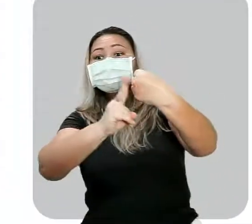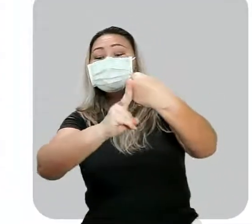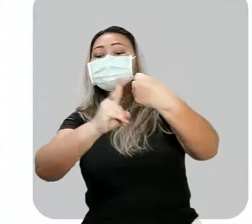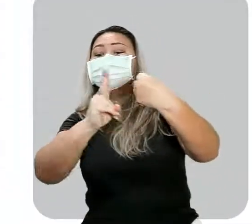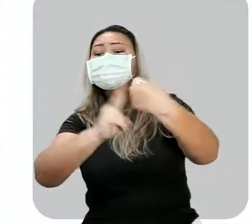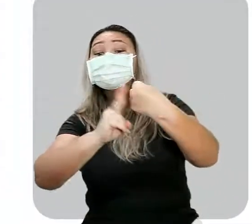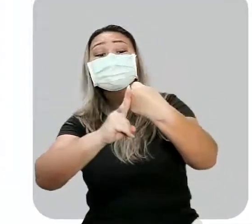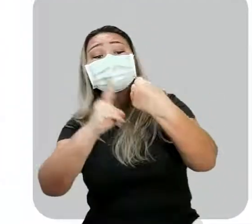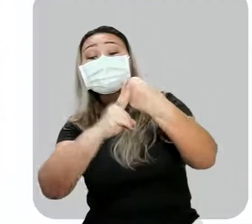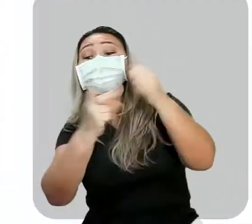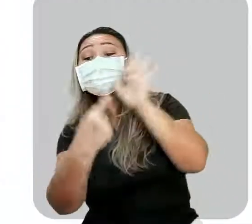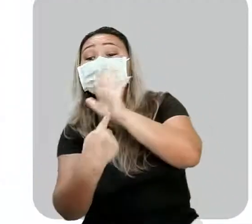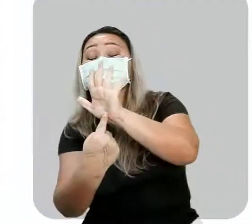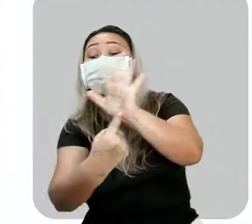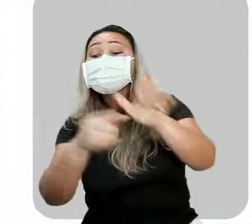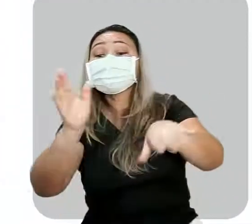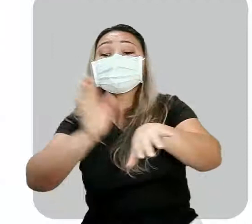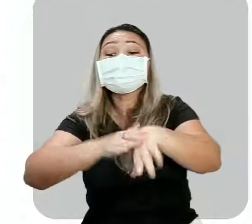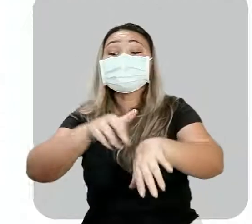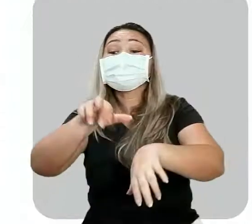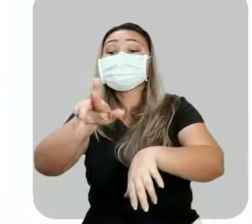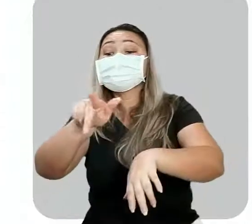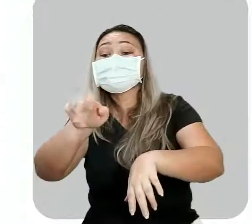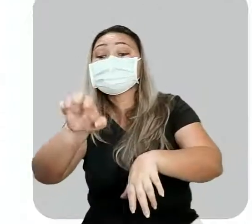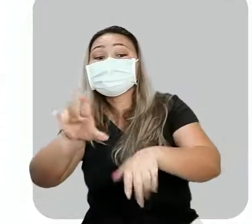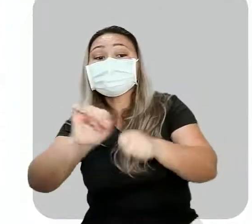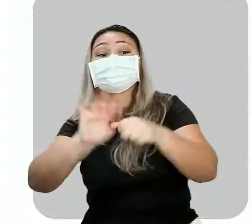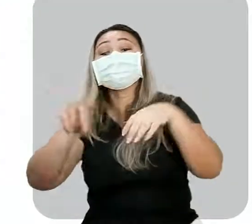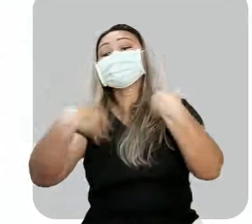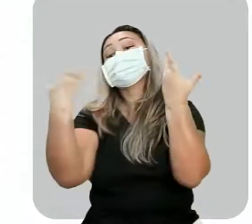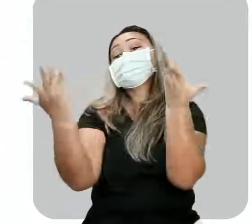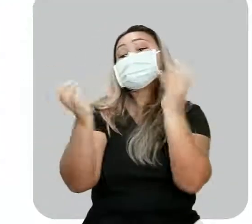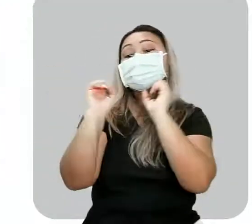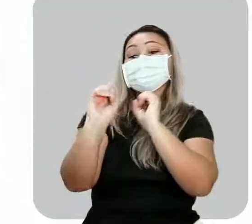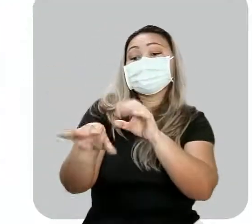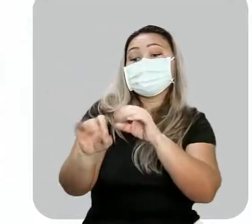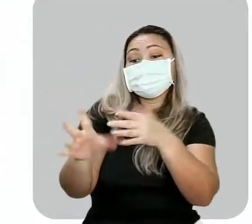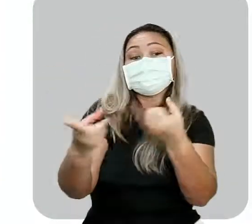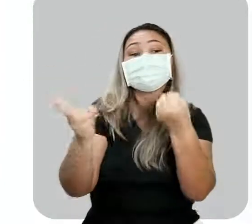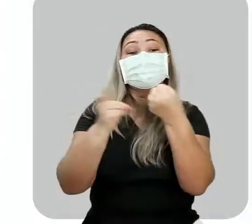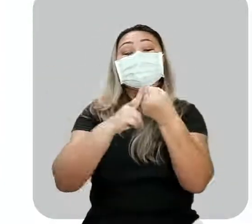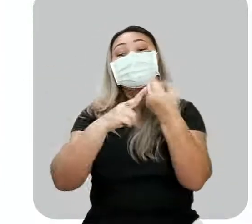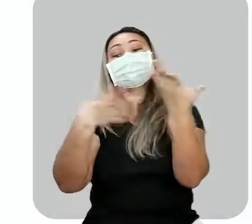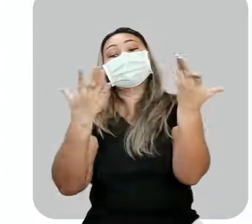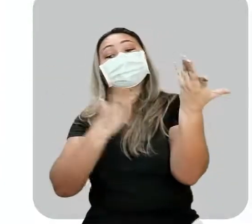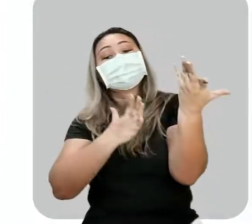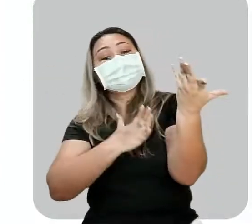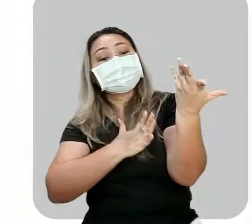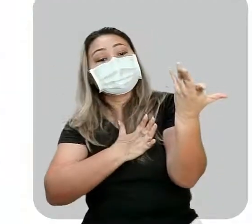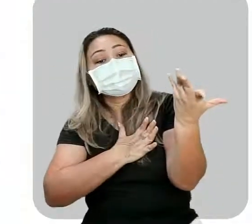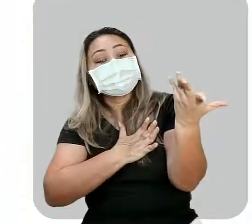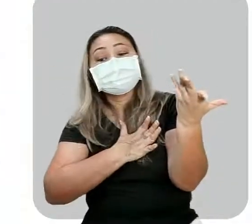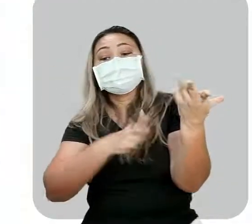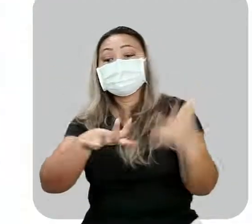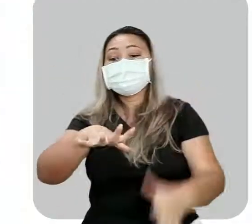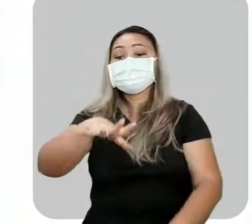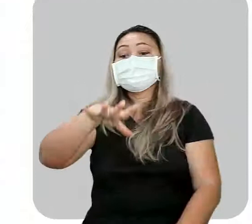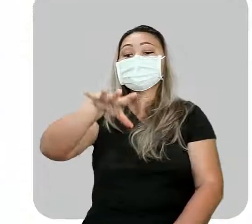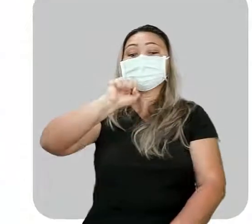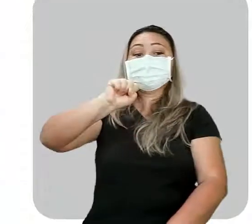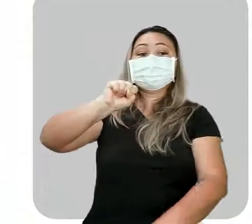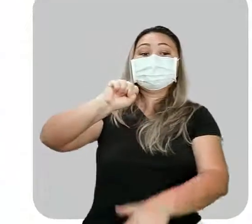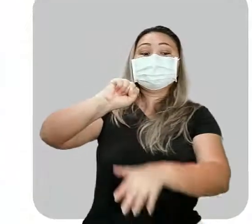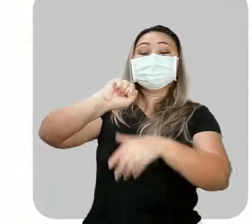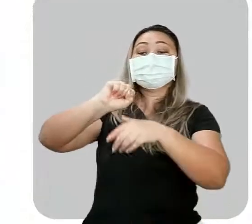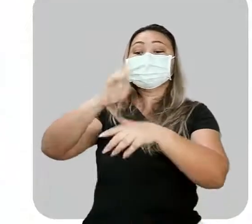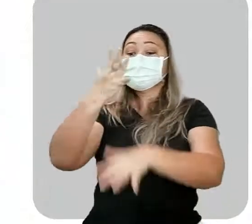apresentam mais de uma regência, como o verbo ensinar, agradar, aspirar,